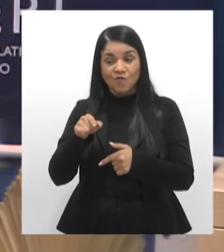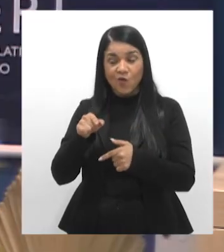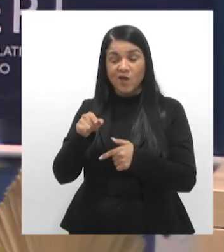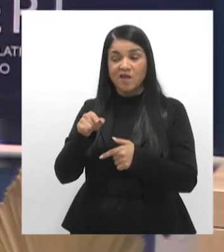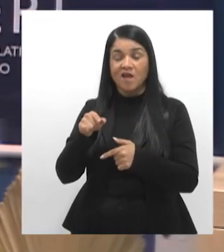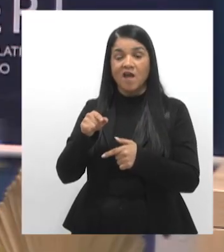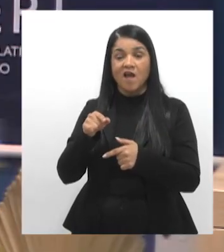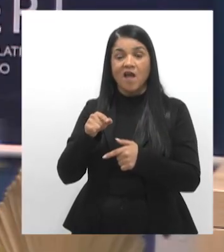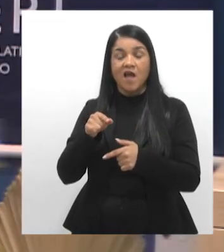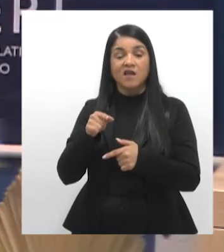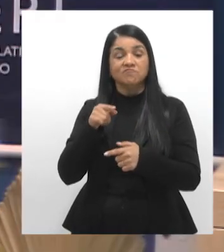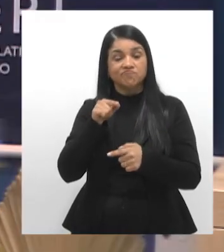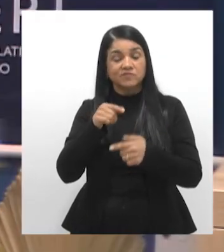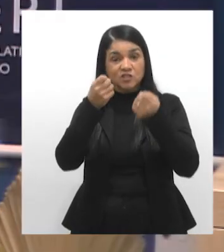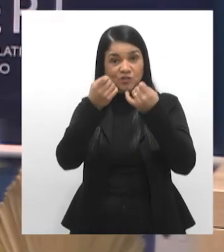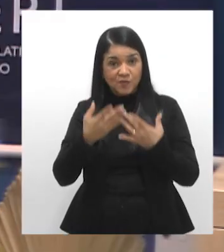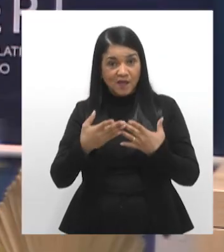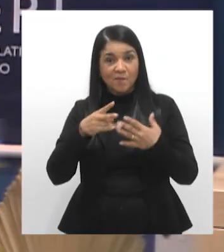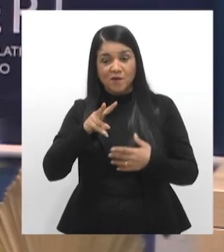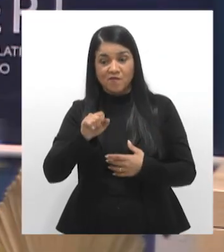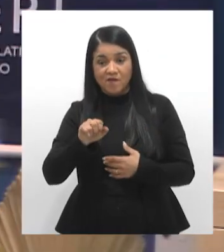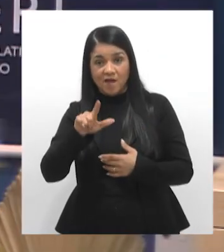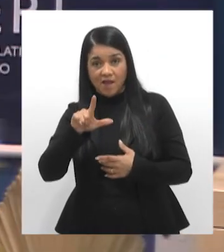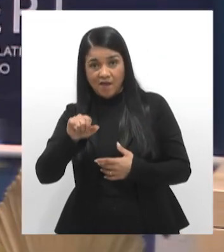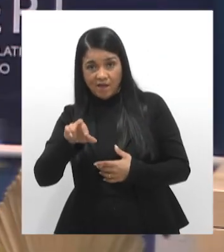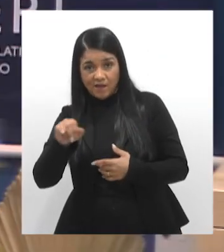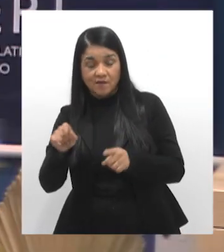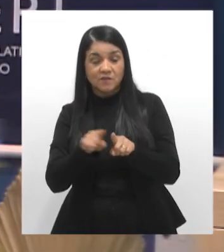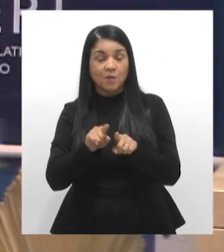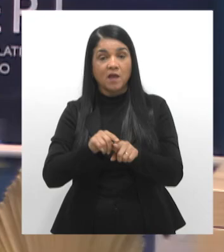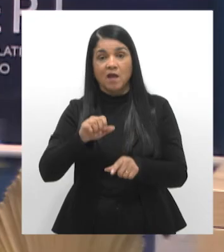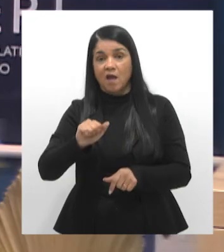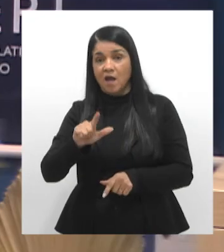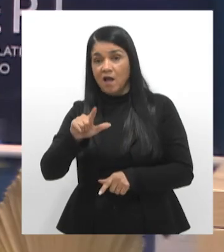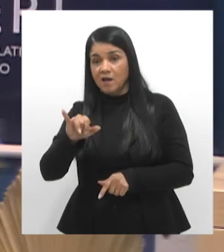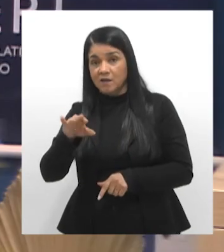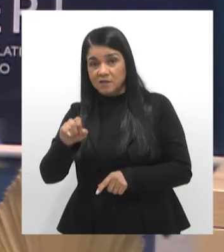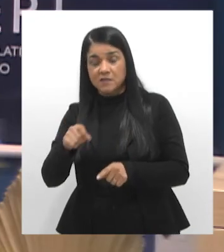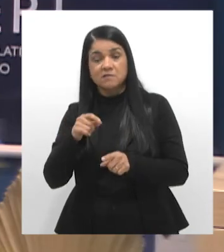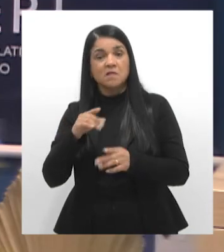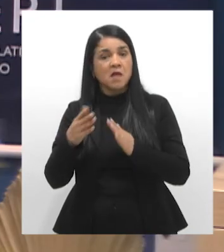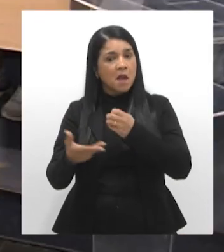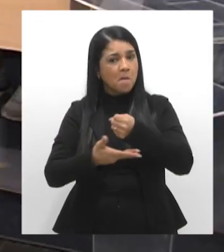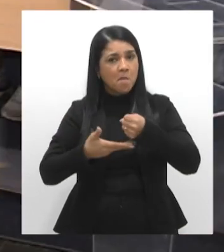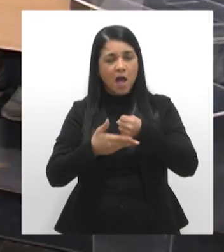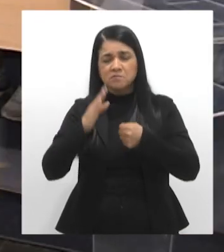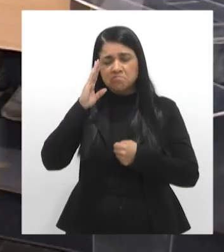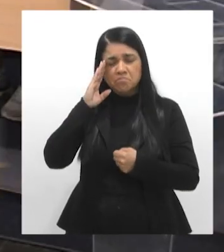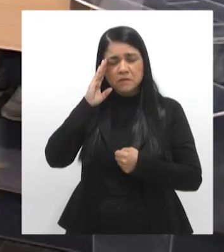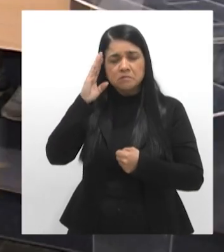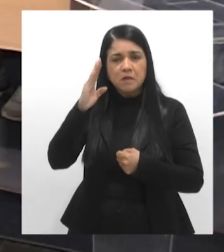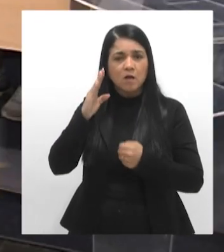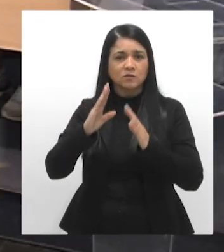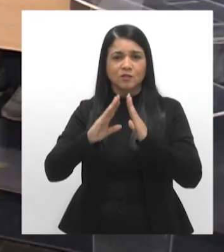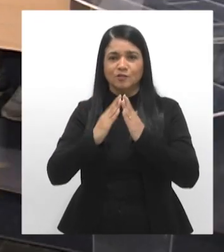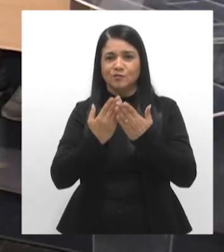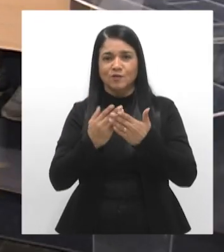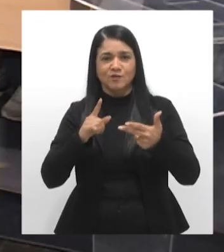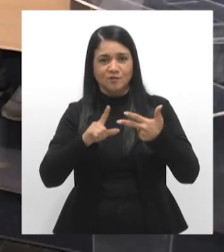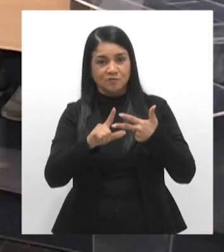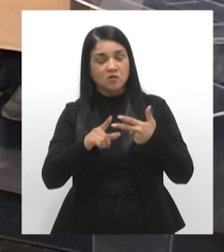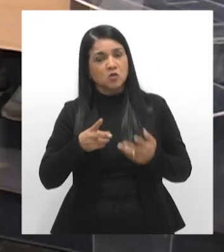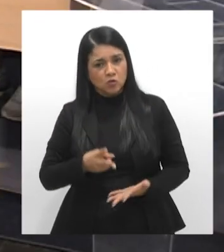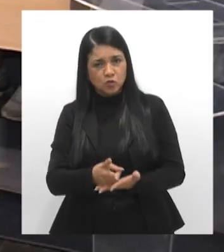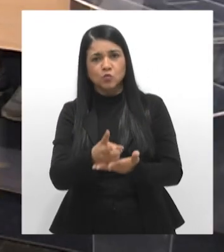a Valéria e a Alice que elas estavam sendo antes fundamentais para a escola do Legislativo e continuavam